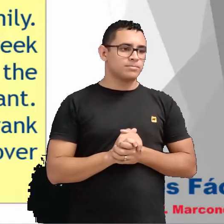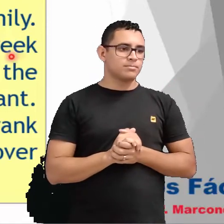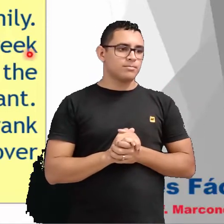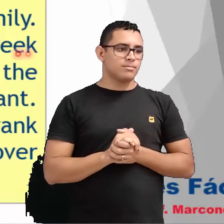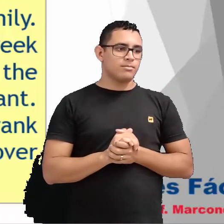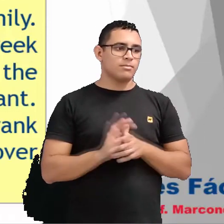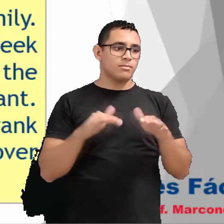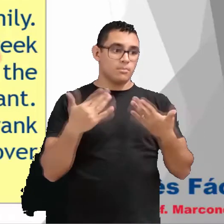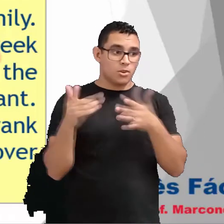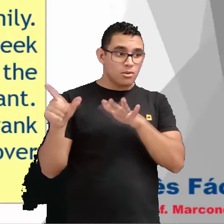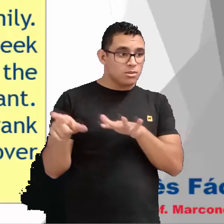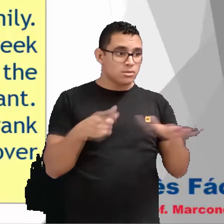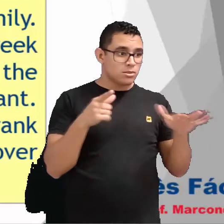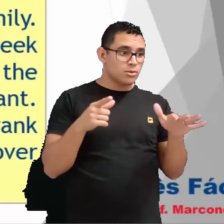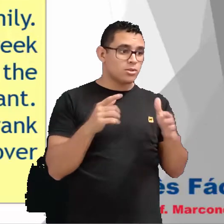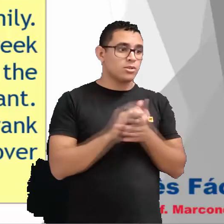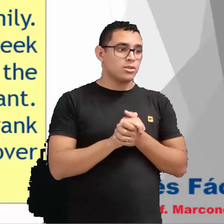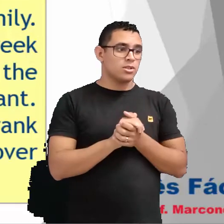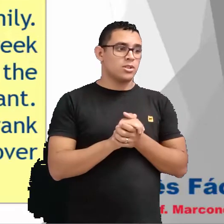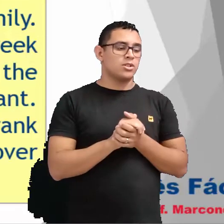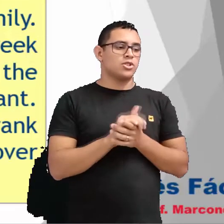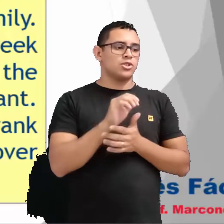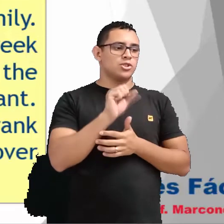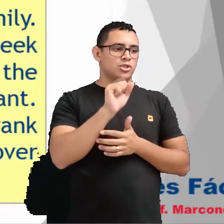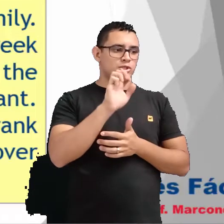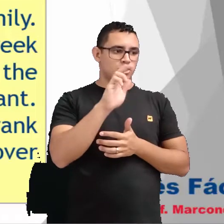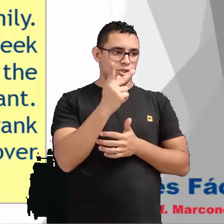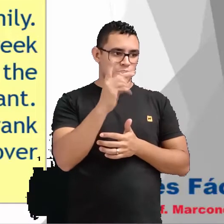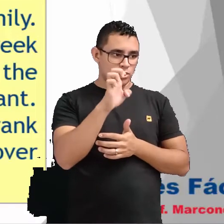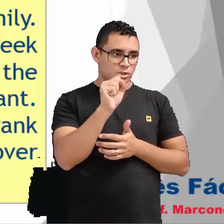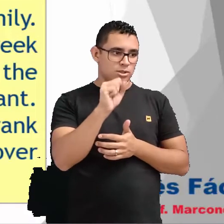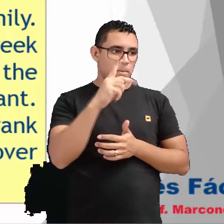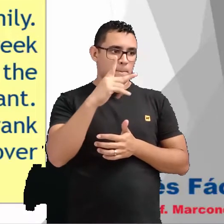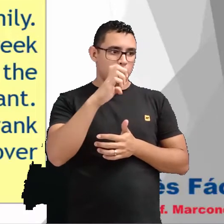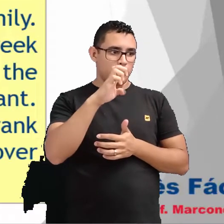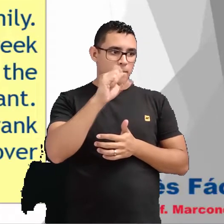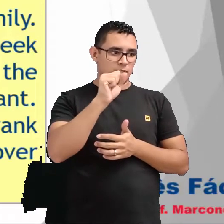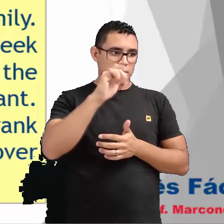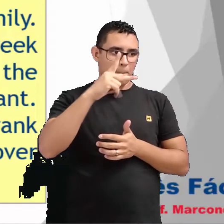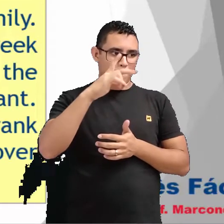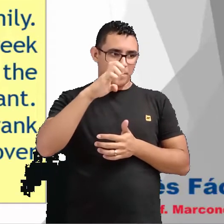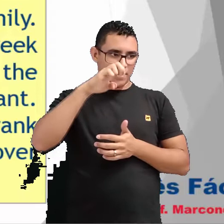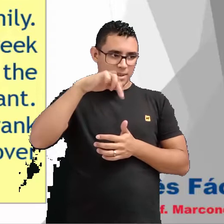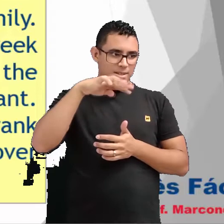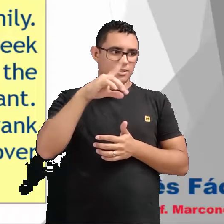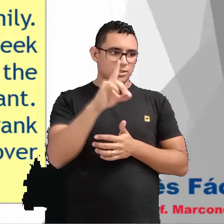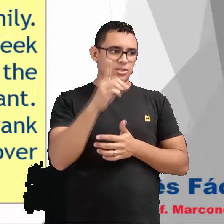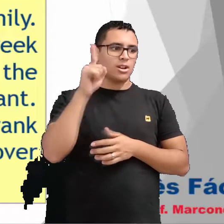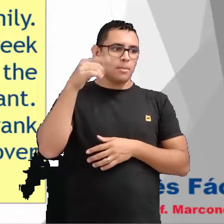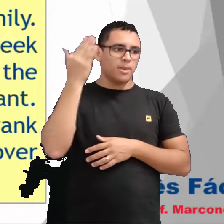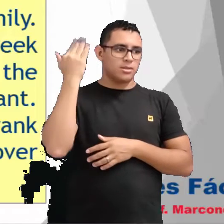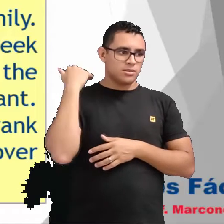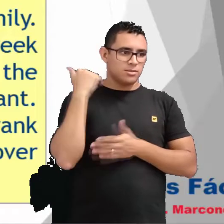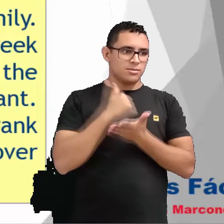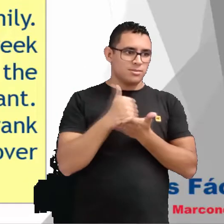amou a semana, the week, she spent there, né? Nós veremos então o verbo to spend, que é